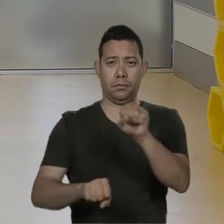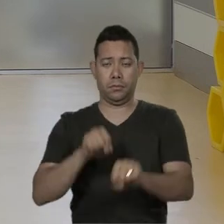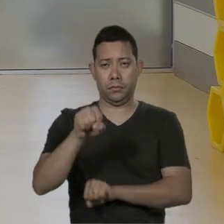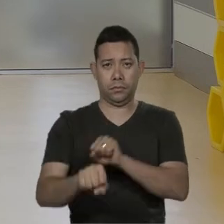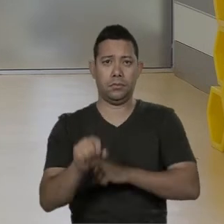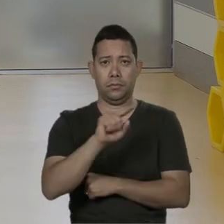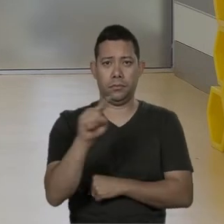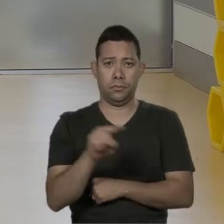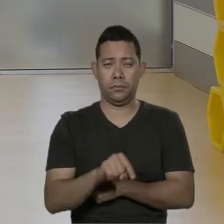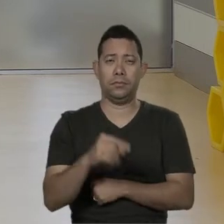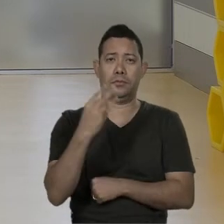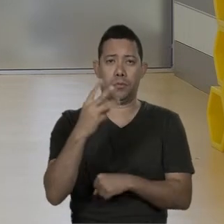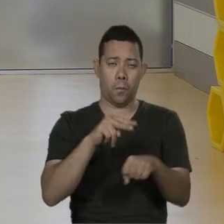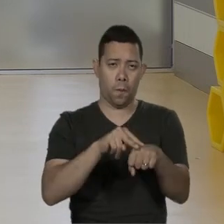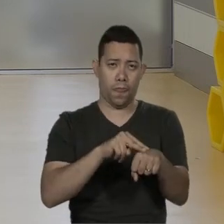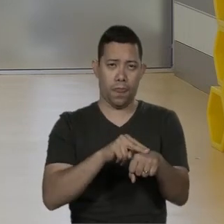3.